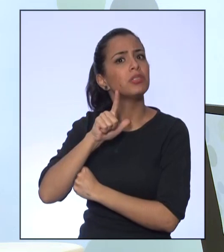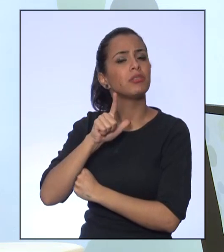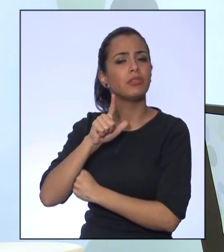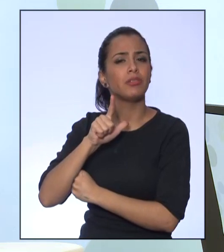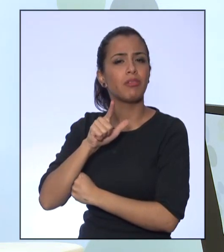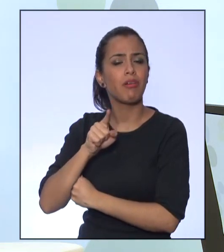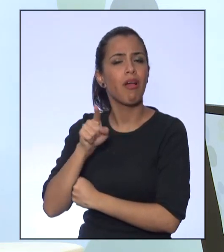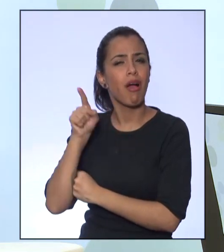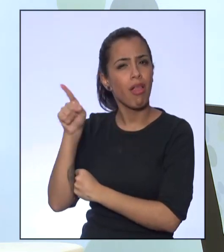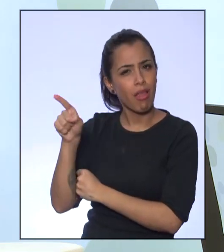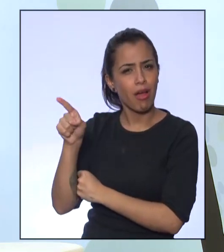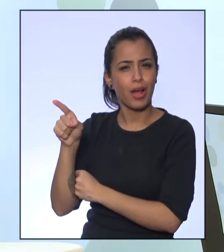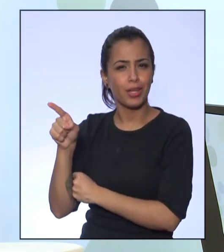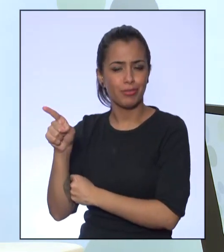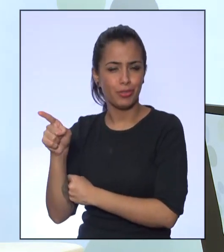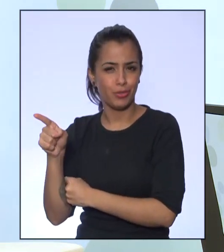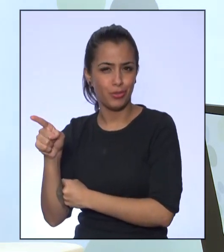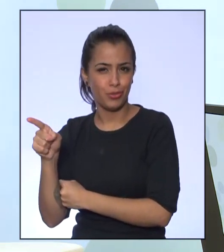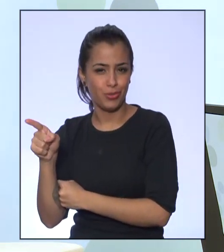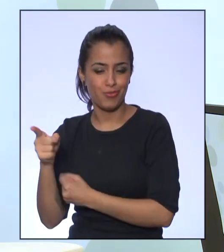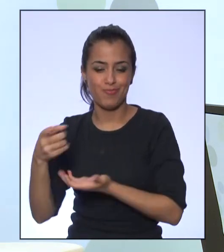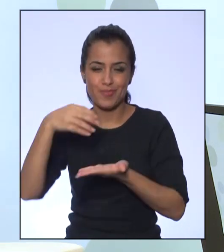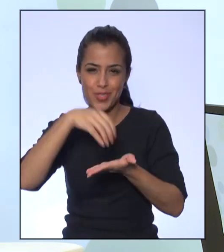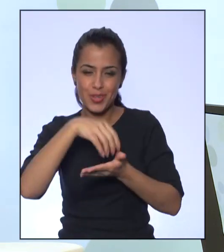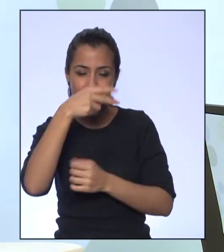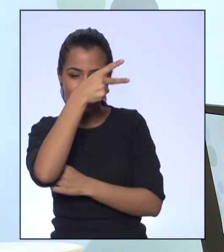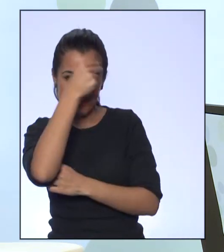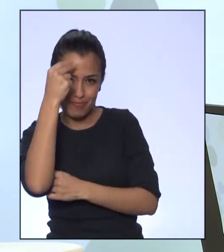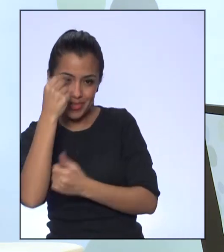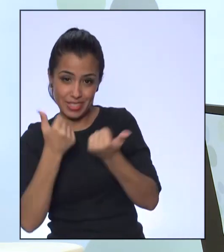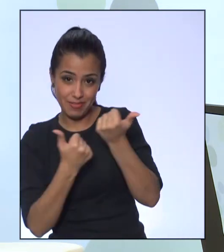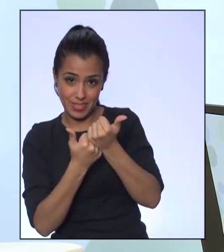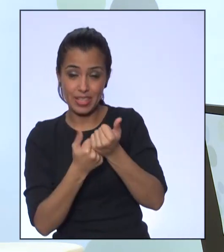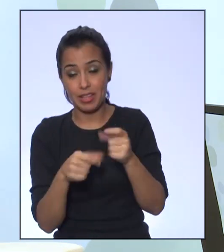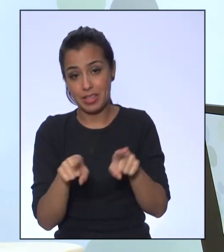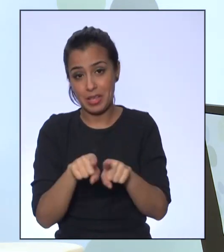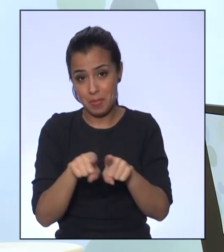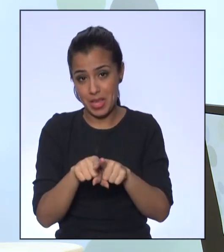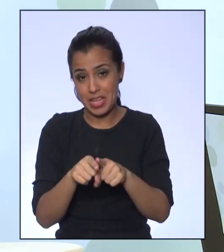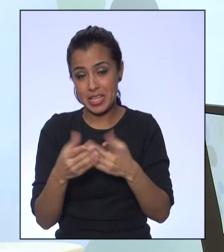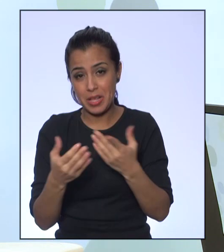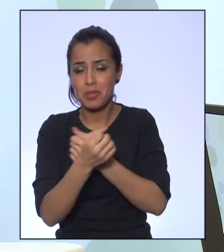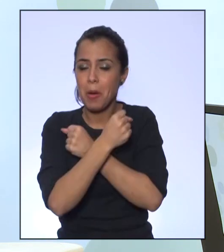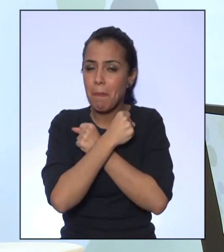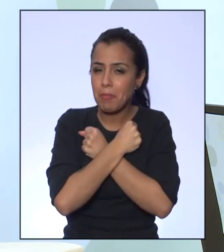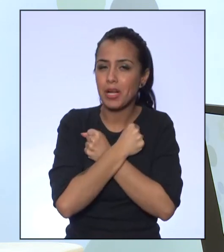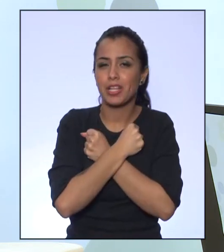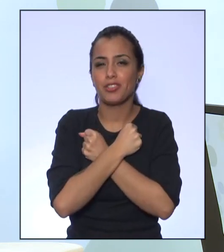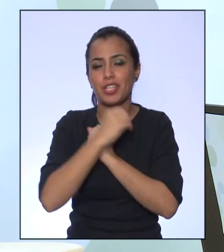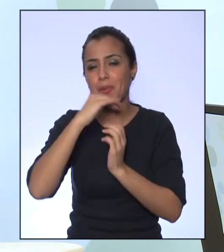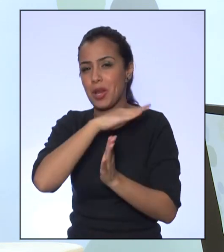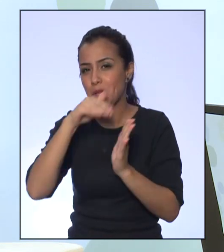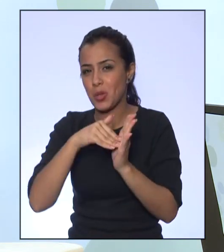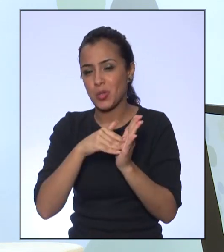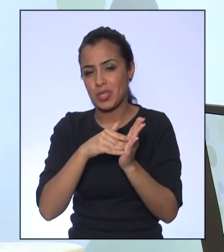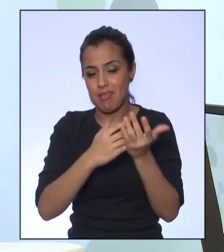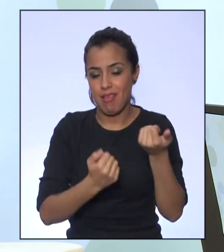do CEMADEM, com o pessoal da Defesa Civil aqui do Estado. Então, um forte abraço aí também para a Defesa